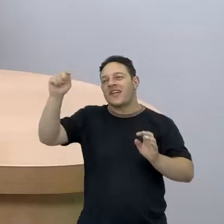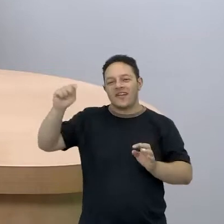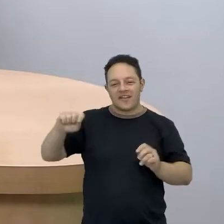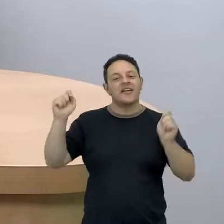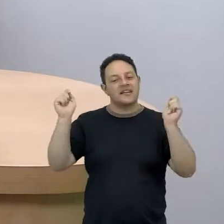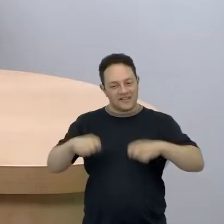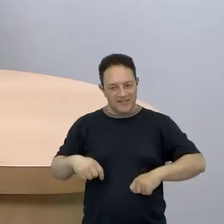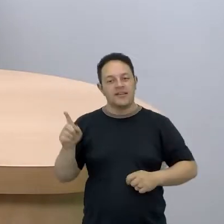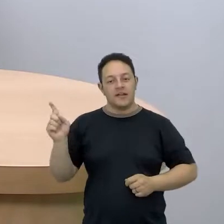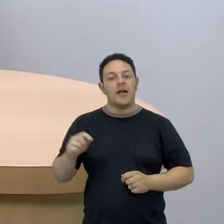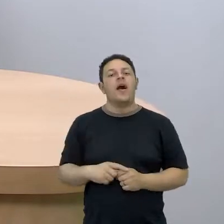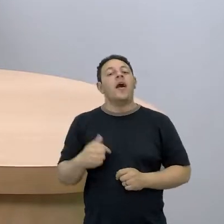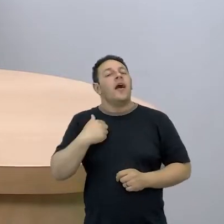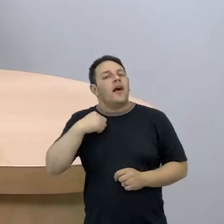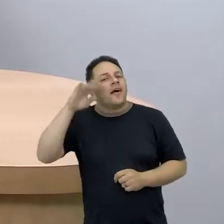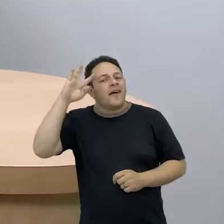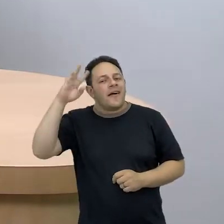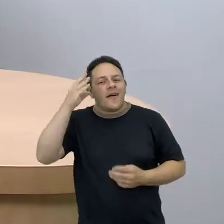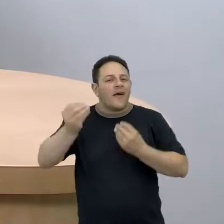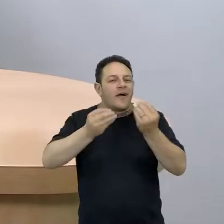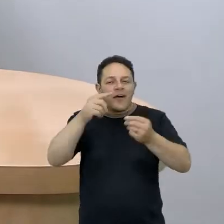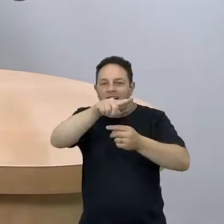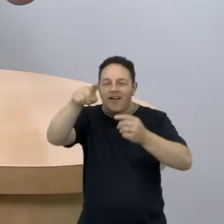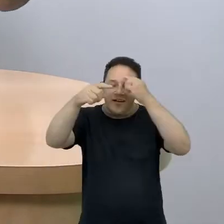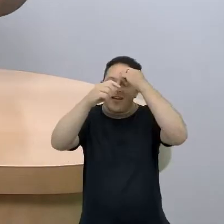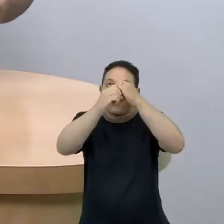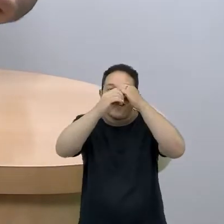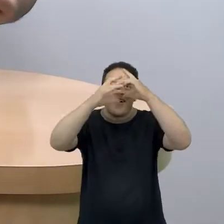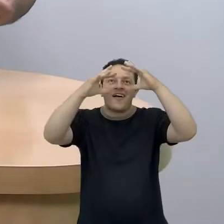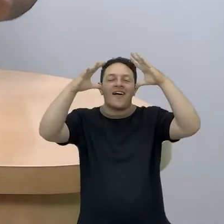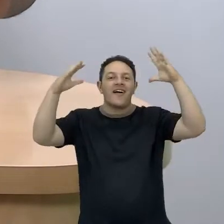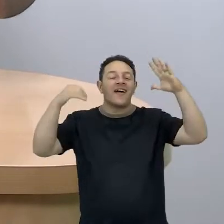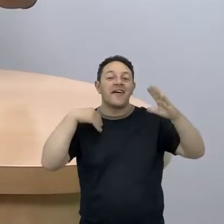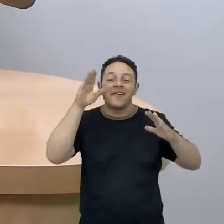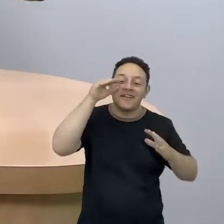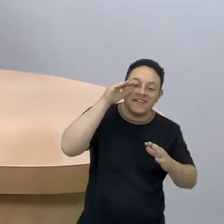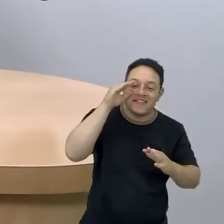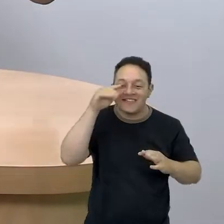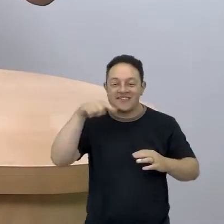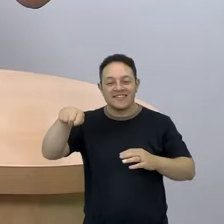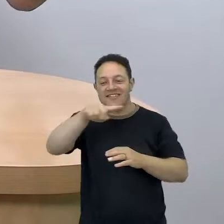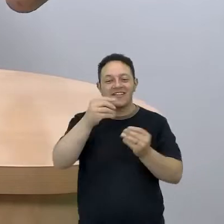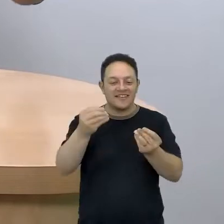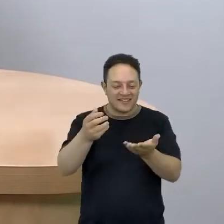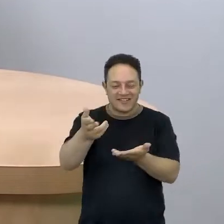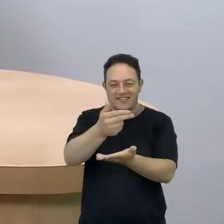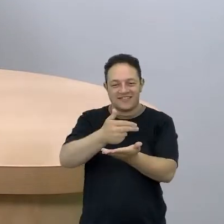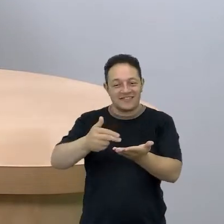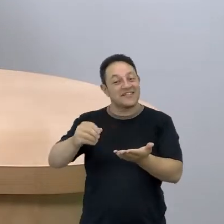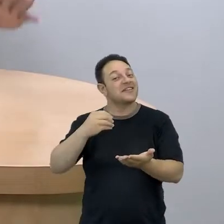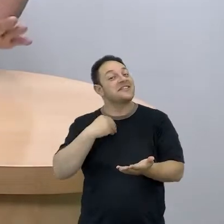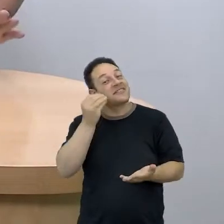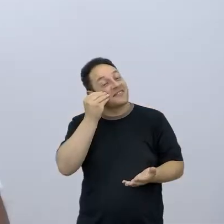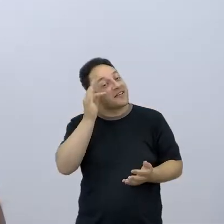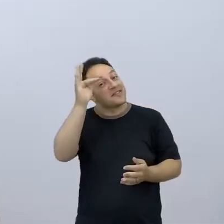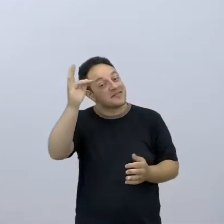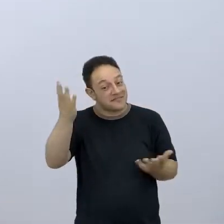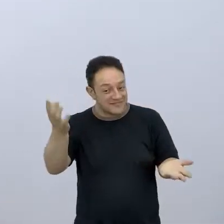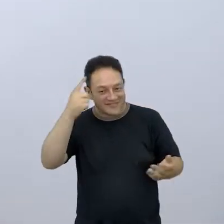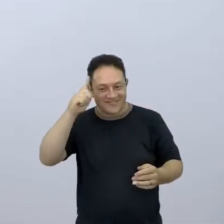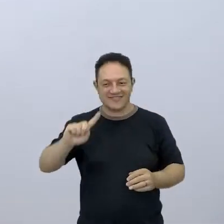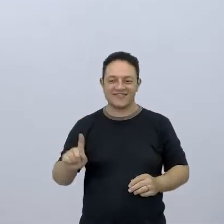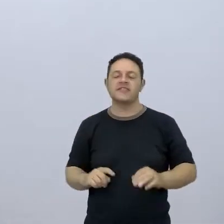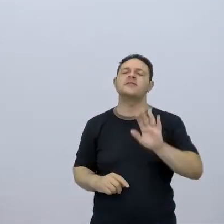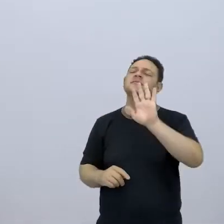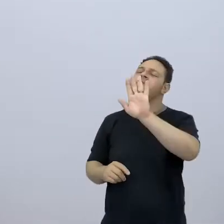é. E é isso aí. Eu fico tentando imaginar como é que o pessoal imagina a gente aqui. É muito legal ver eles descrevendo isso, né? Um dia a gente vai ter essa oportunidade. Vamos